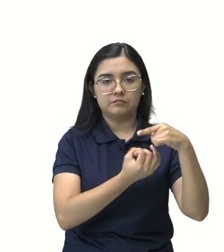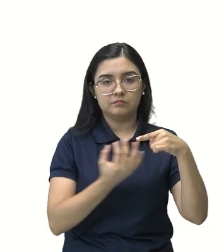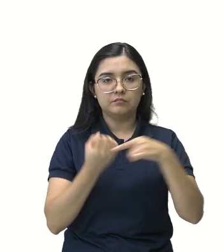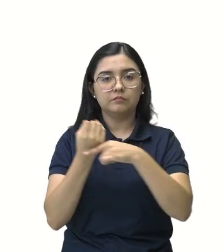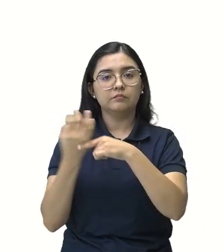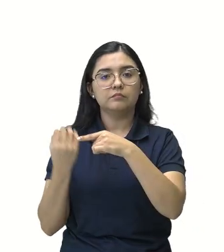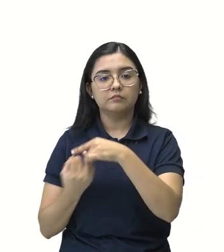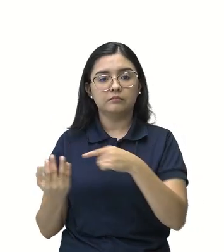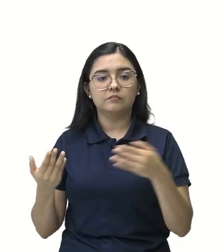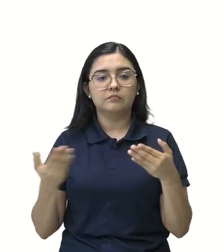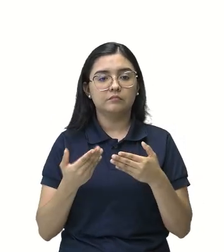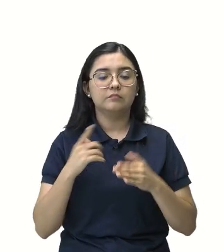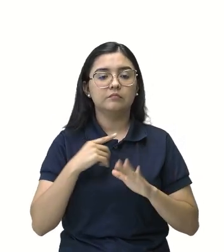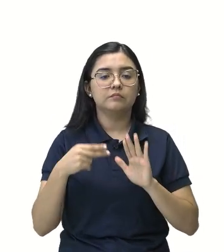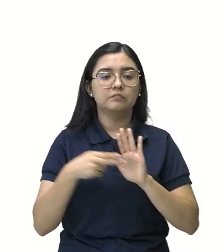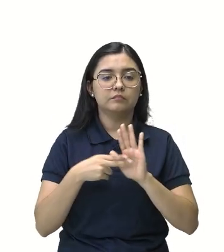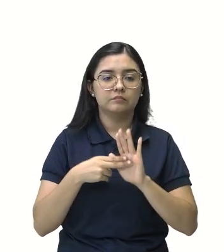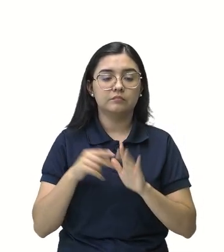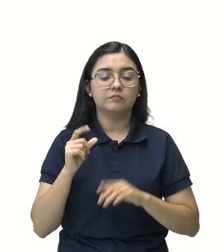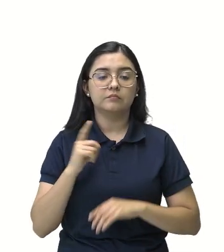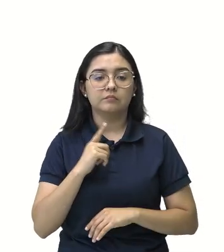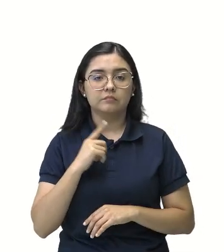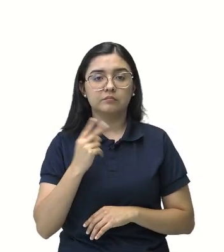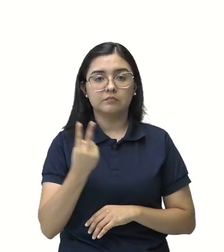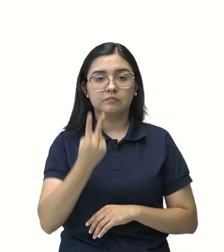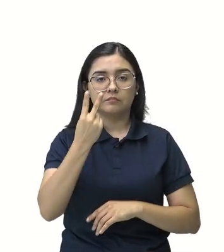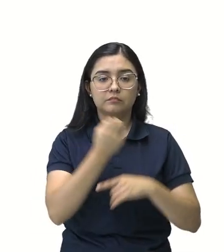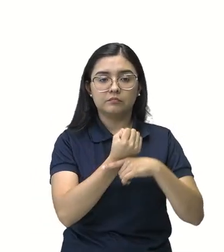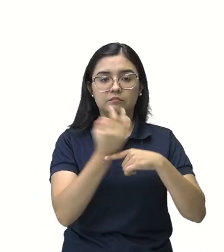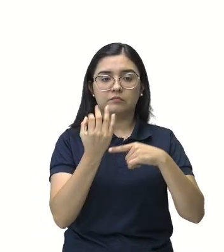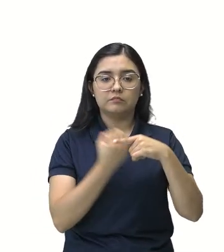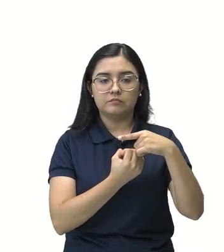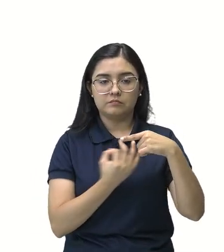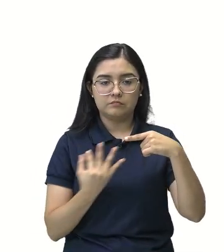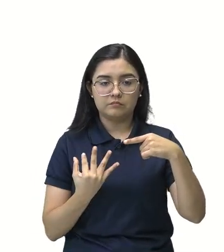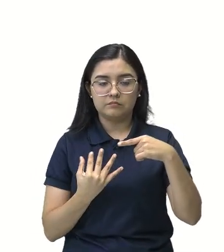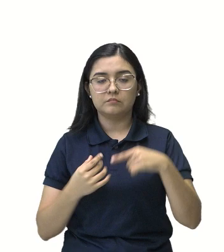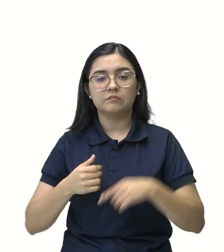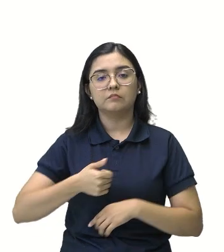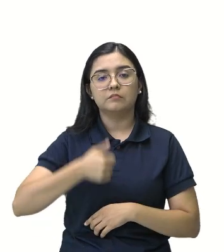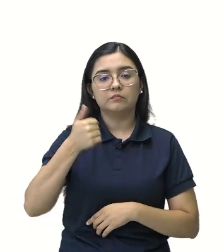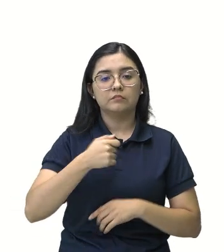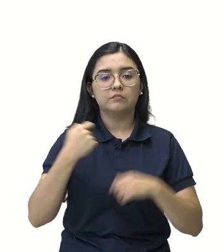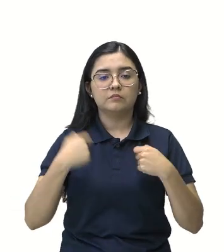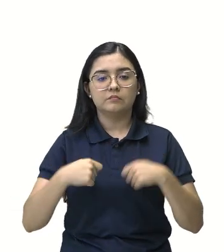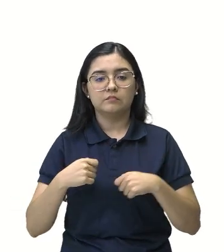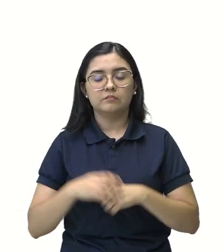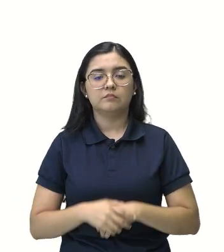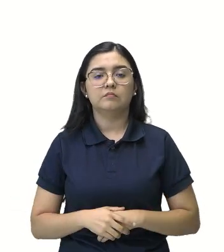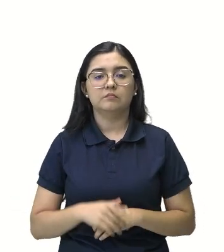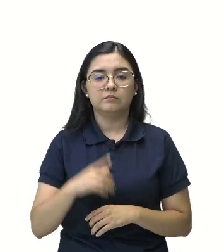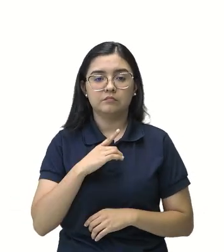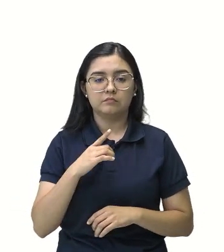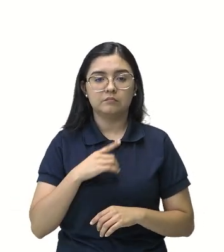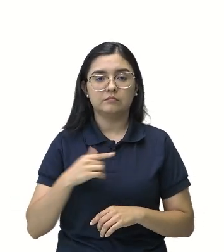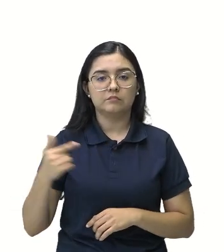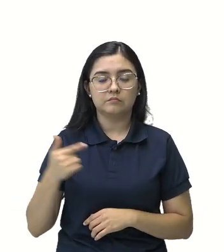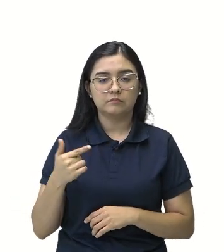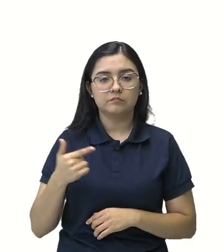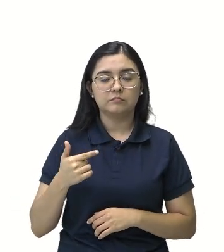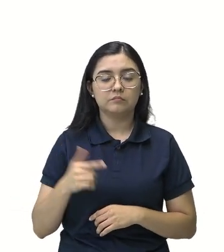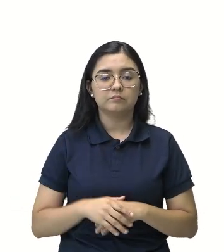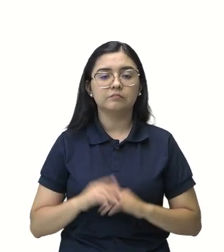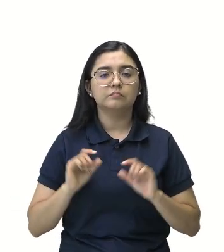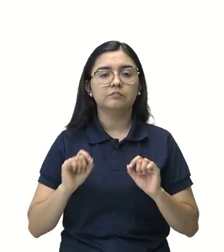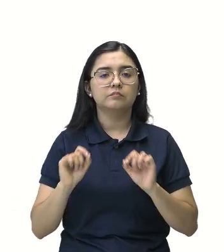uma igualdade, né? Temos duas frações, onde a primeira tem que ser igual à segunda. Tá? Então, o